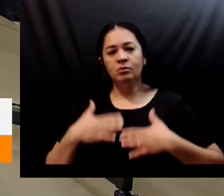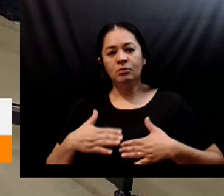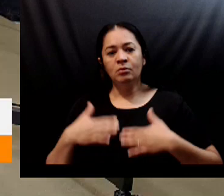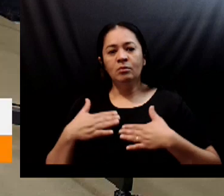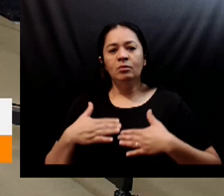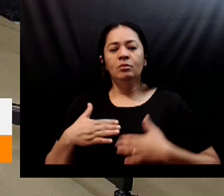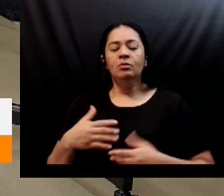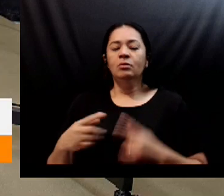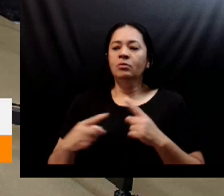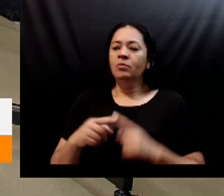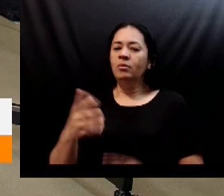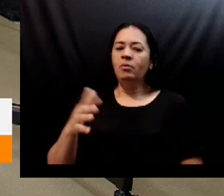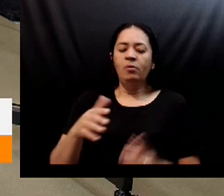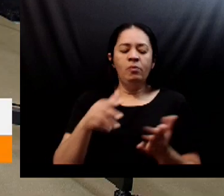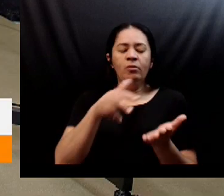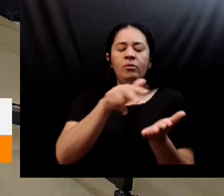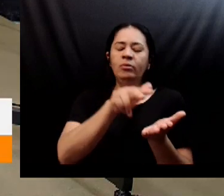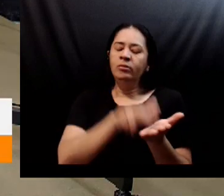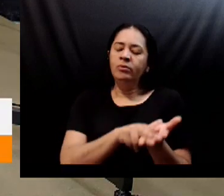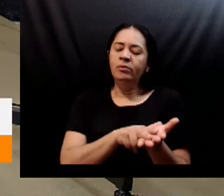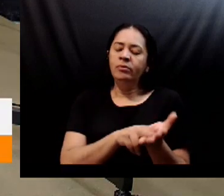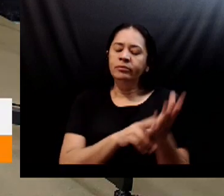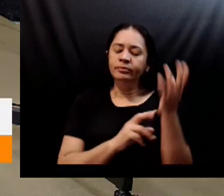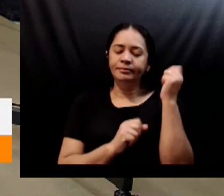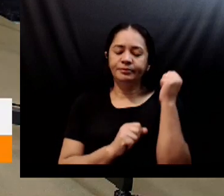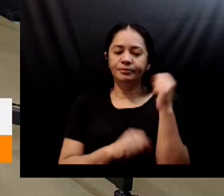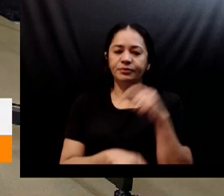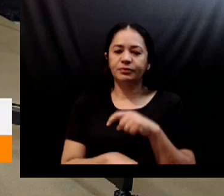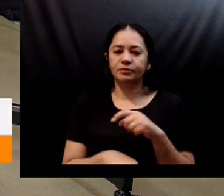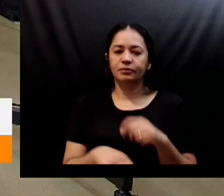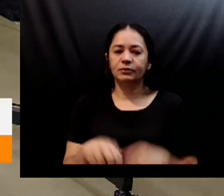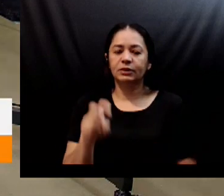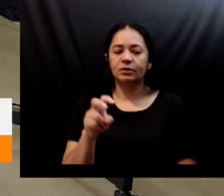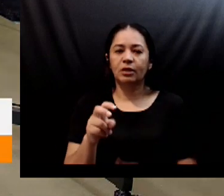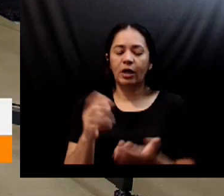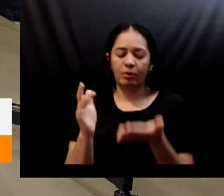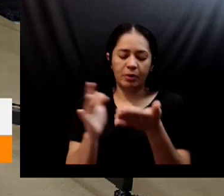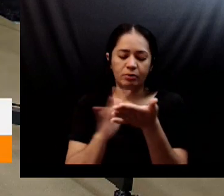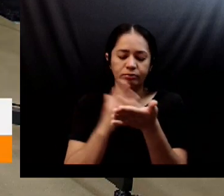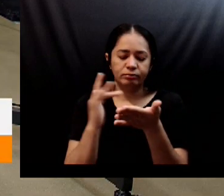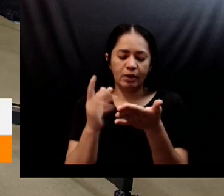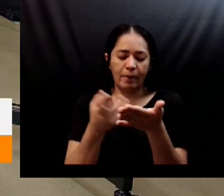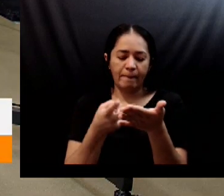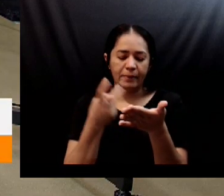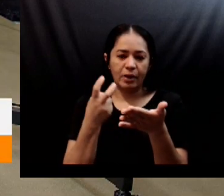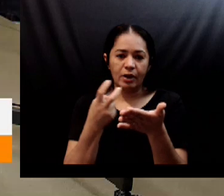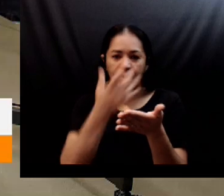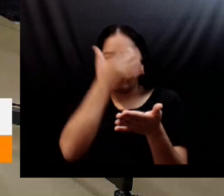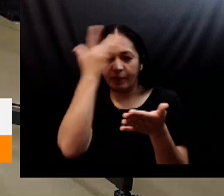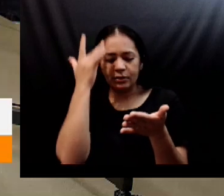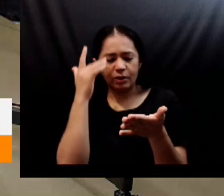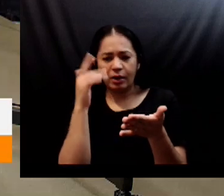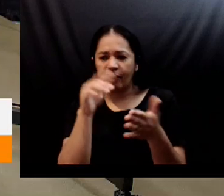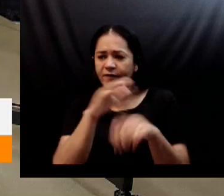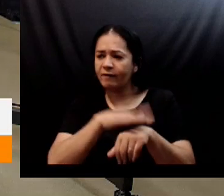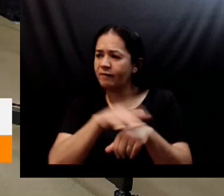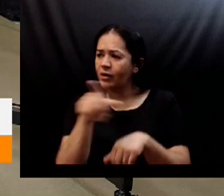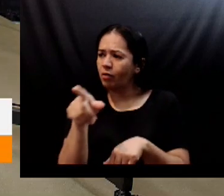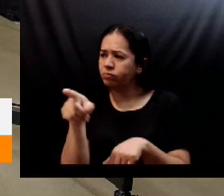deitadinho, né? Vou deitar. 5 minutos começa a rolar o feed. E daí percebe uma pessoa fazendo uma coisa, outra pessoa fazendo outra, fala: opa, peraí, eu também vou